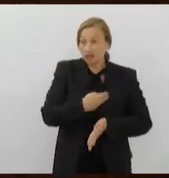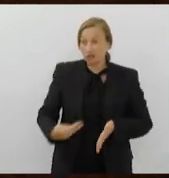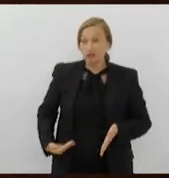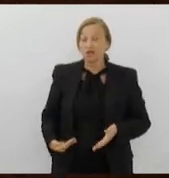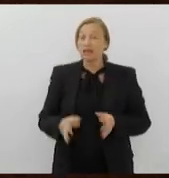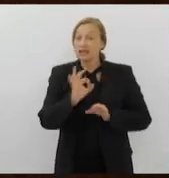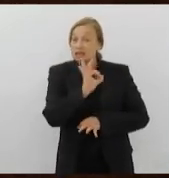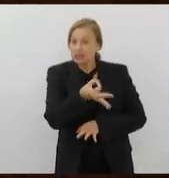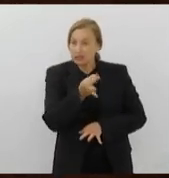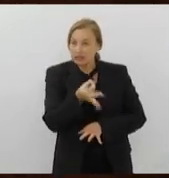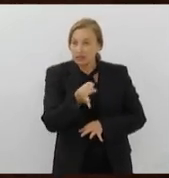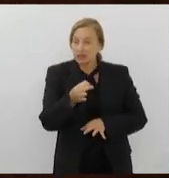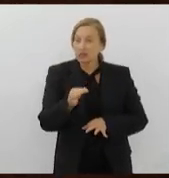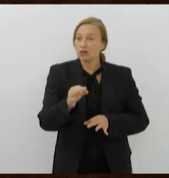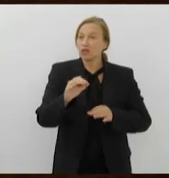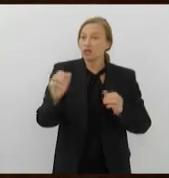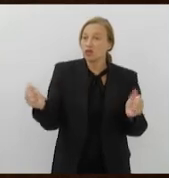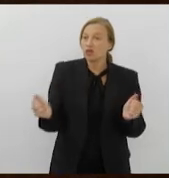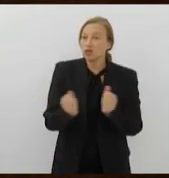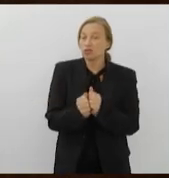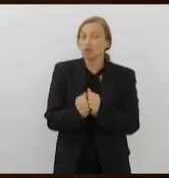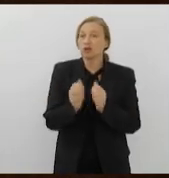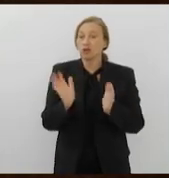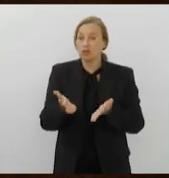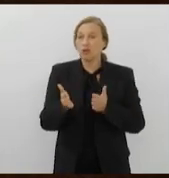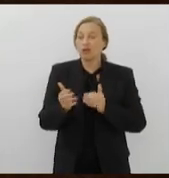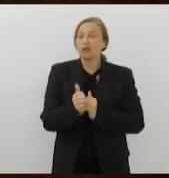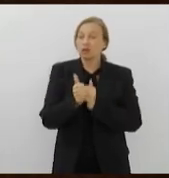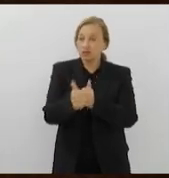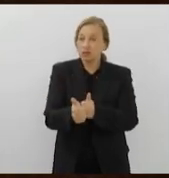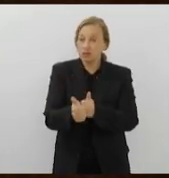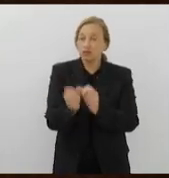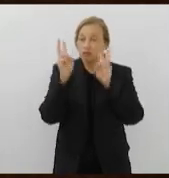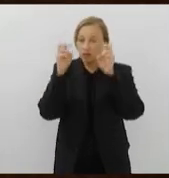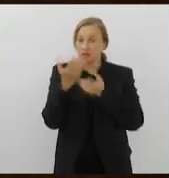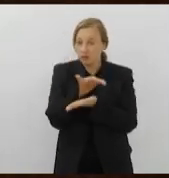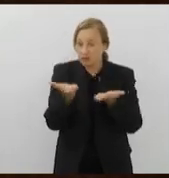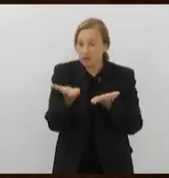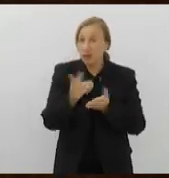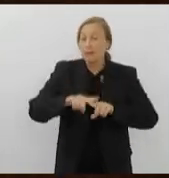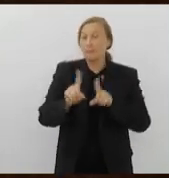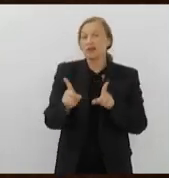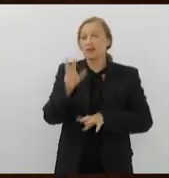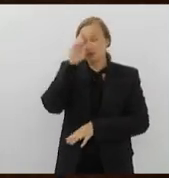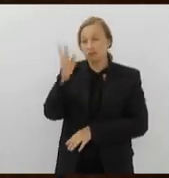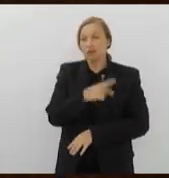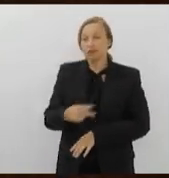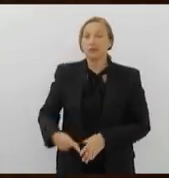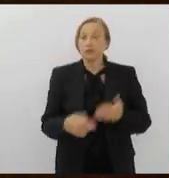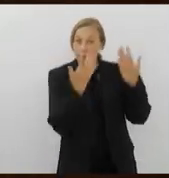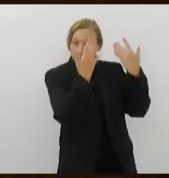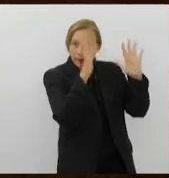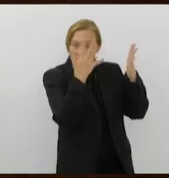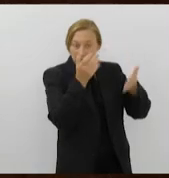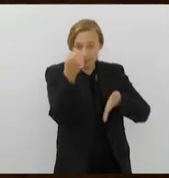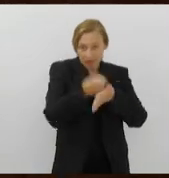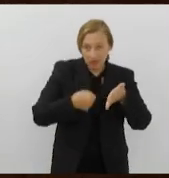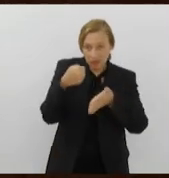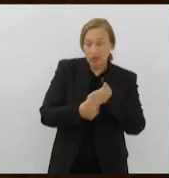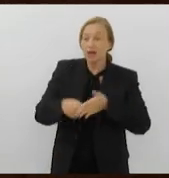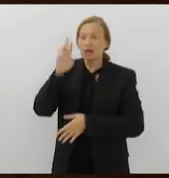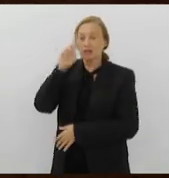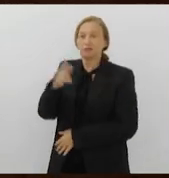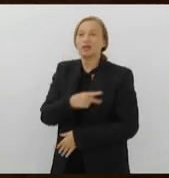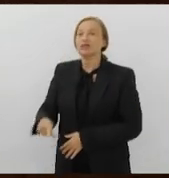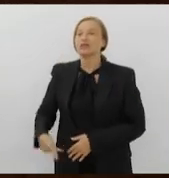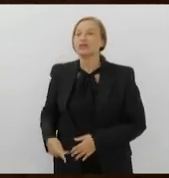certeza que com maestria será conduzida também a situação de vocês. Mas, presidente, e parabéns pela luta. Presidente, queria